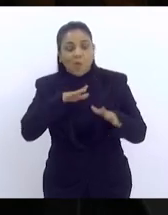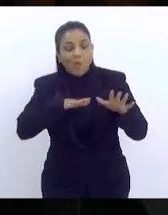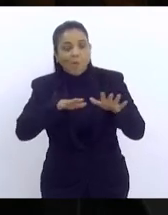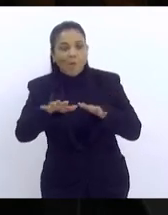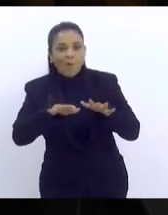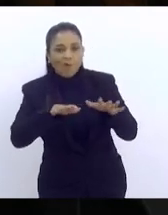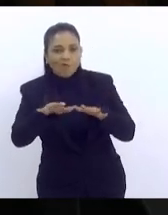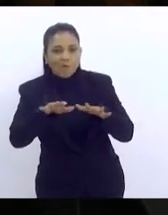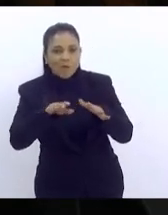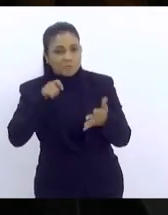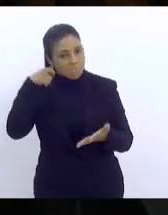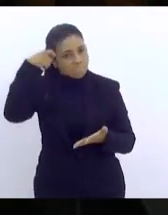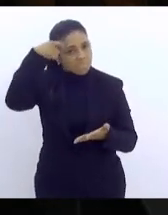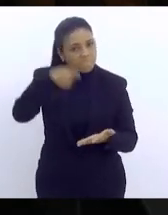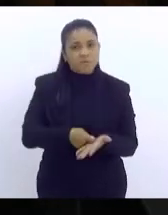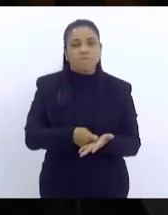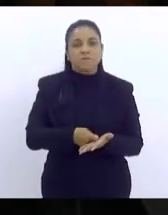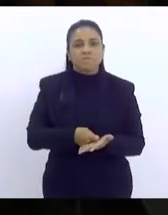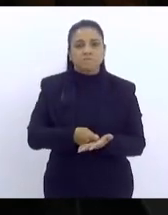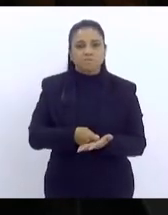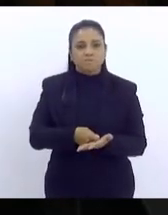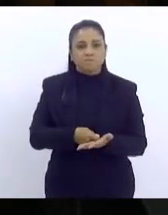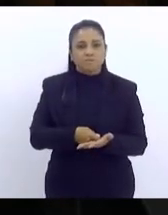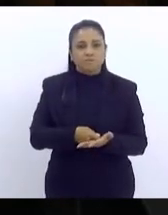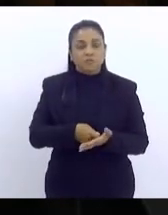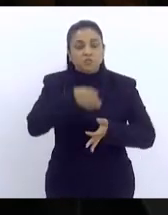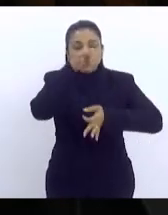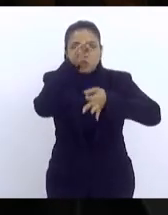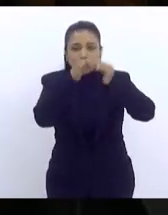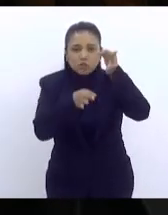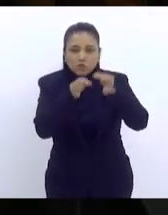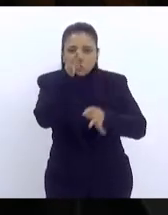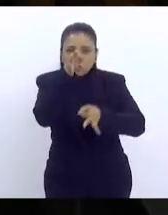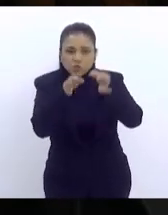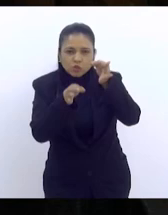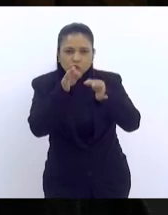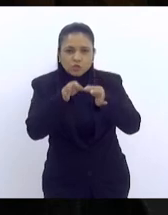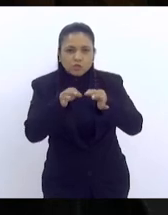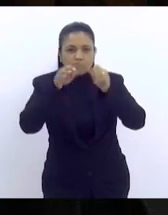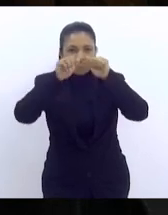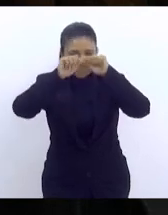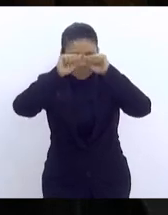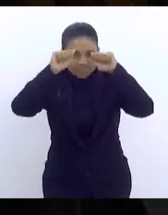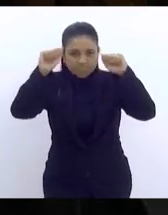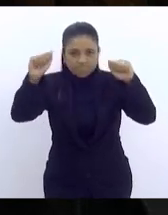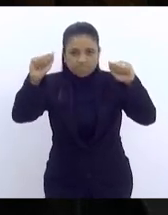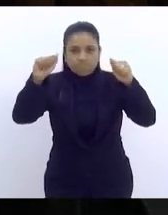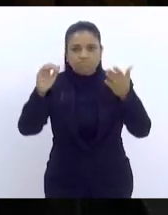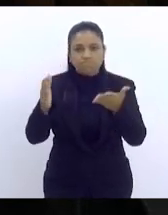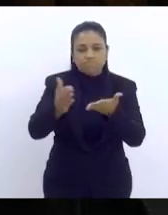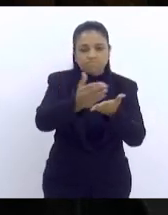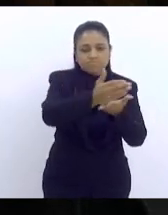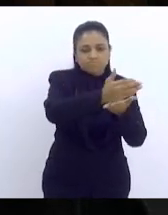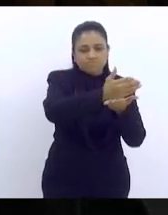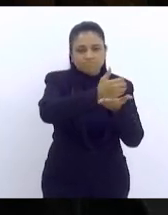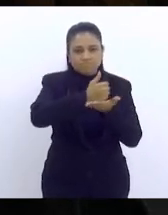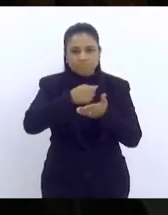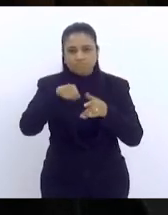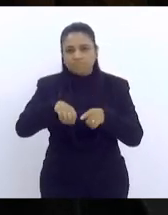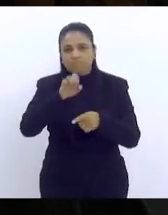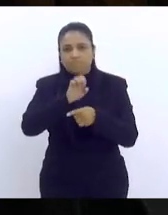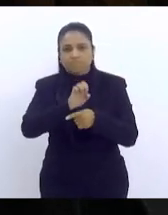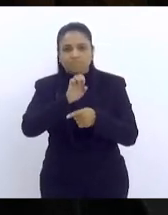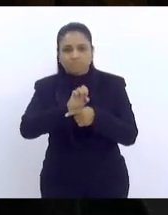movimento mais firme de Justiça tributária com o estado do Rio de